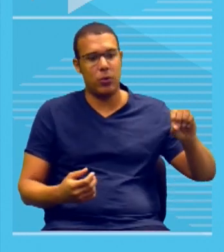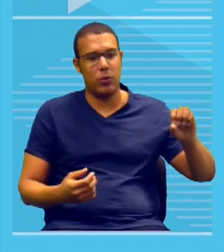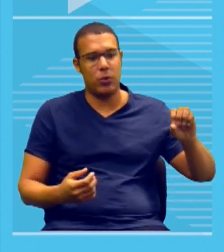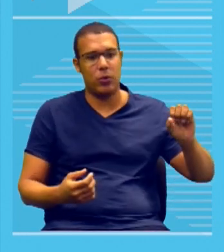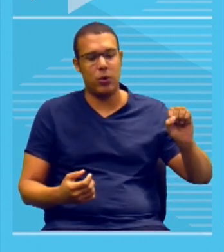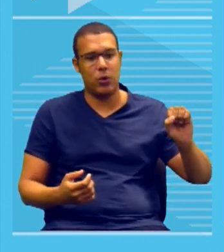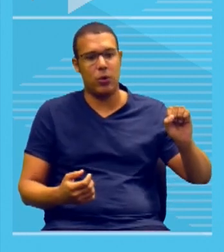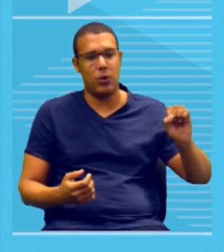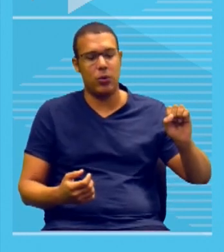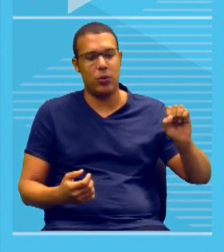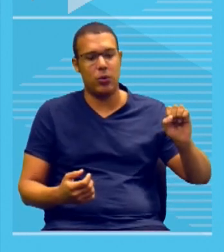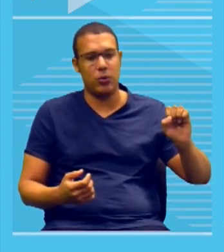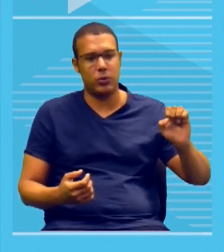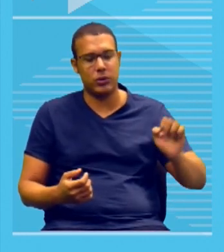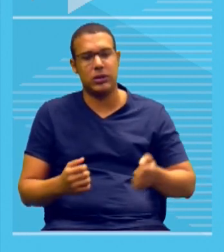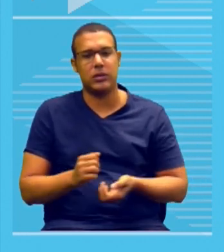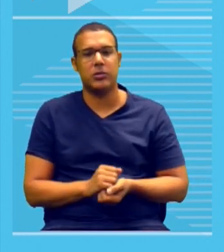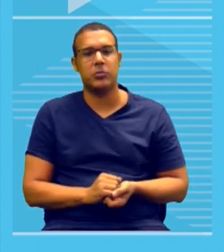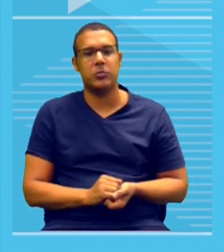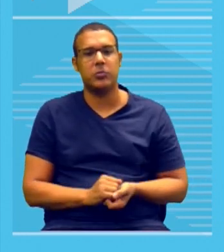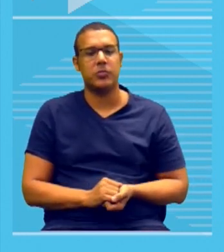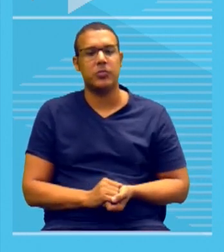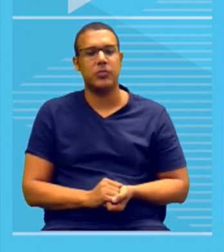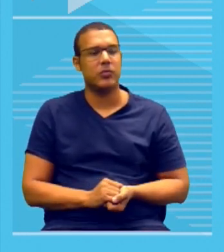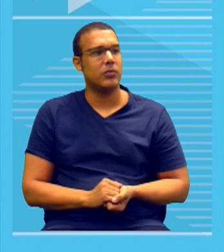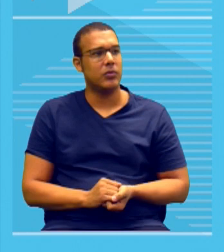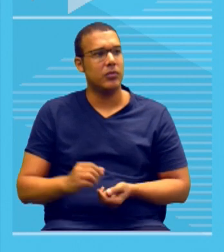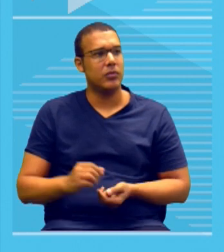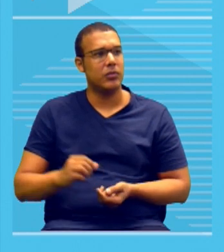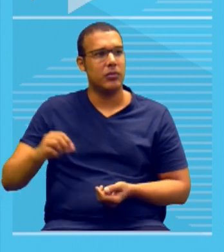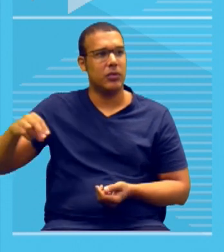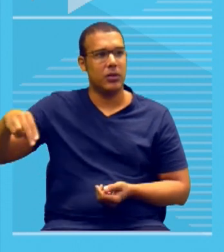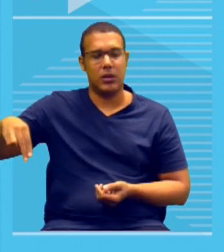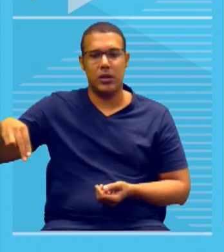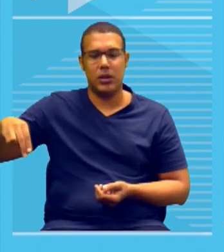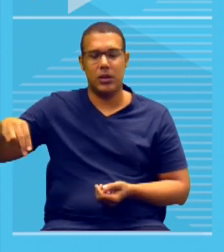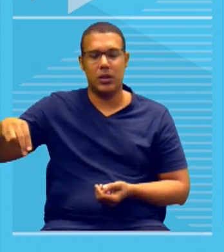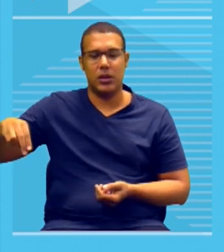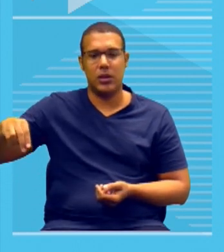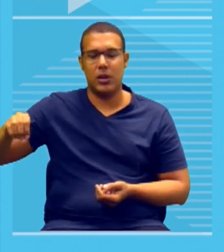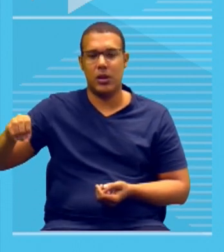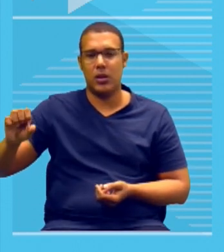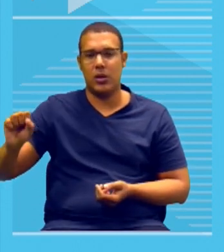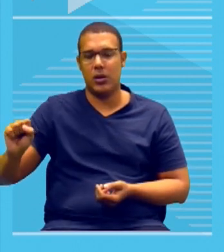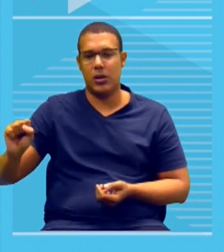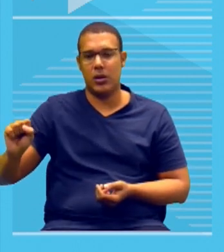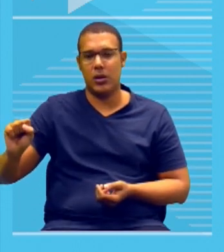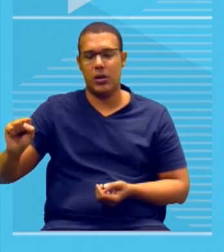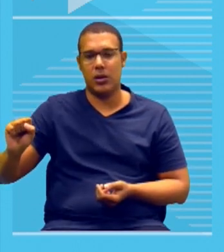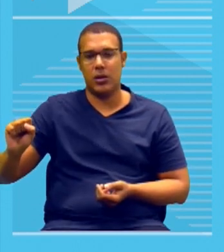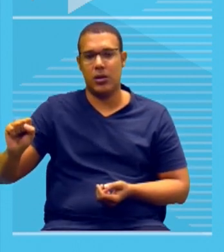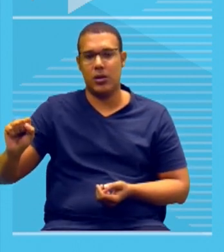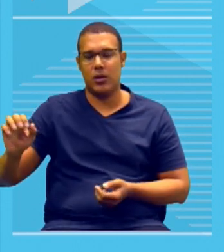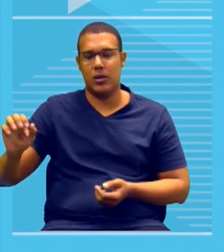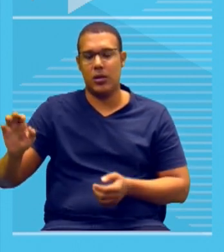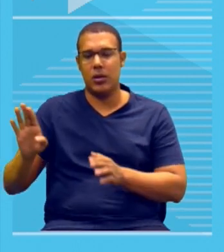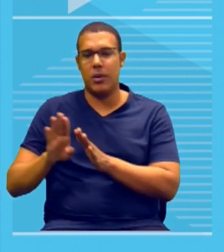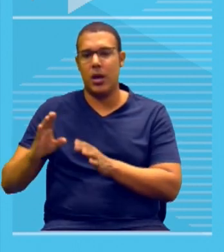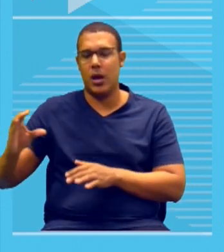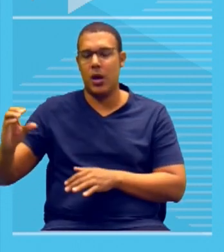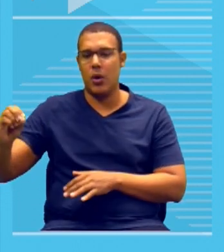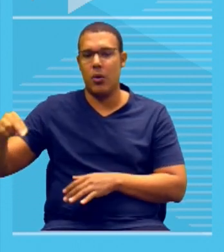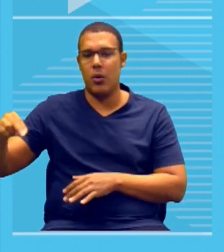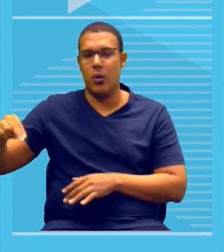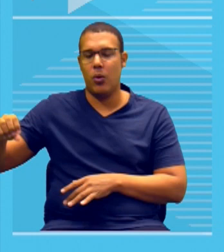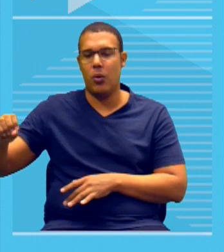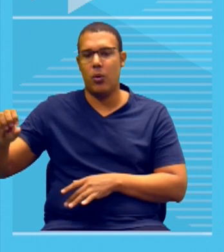e os tônicos eu posso ter o nós eu posso ter o conosco